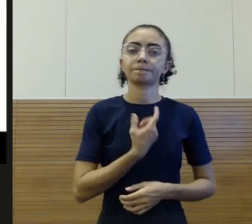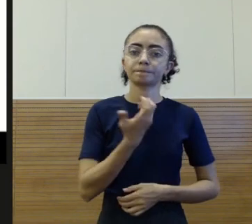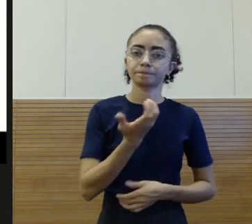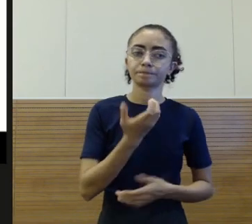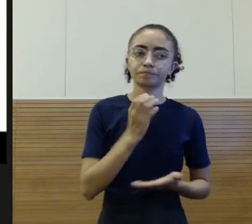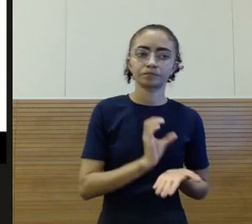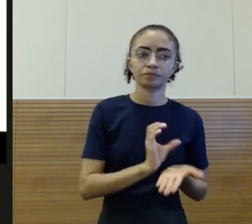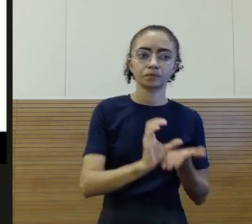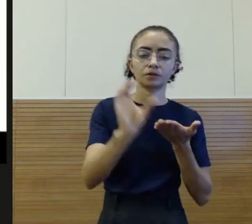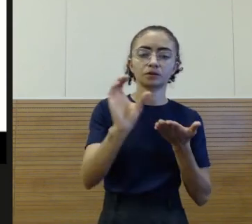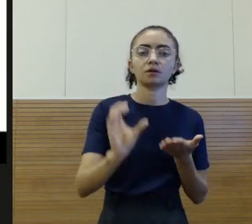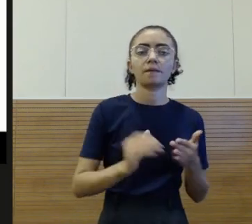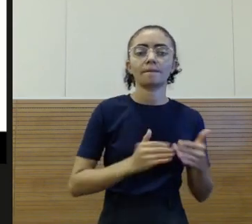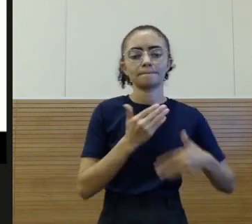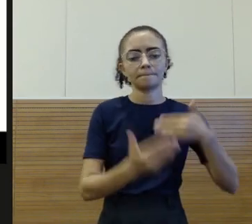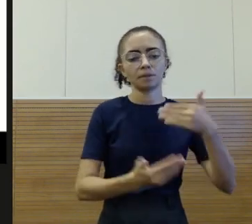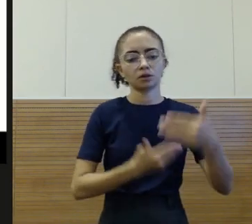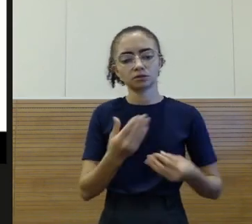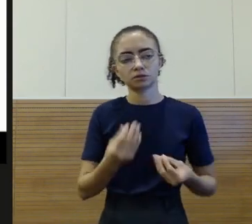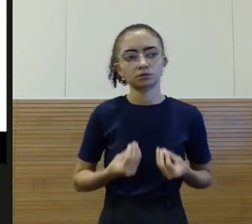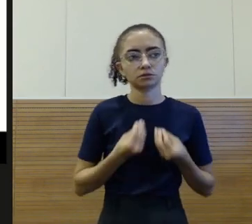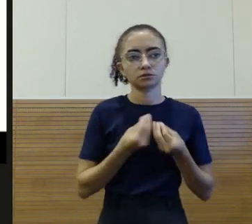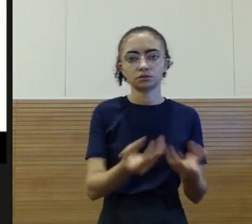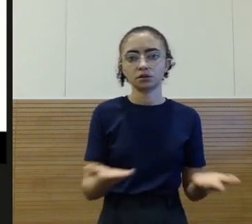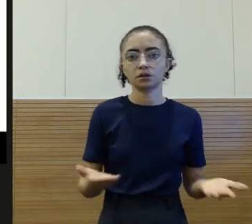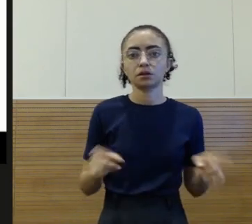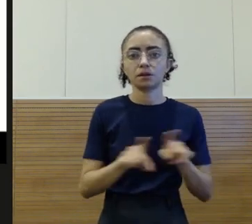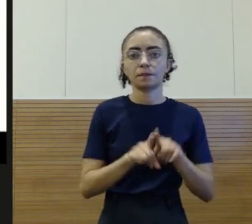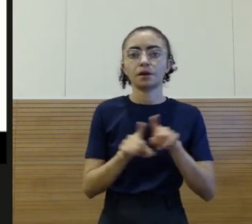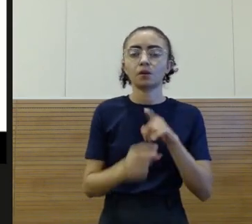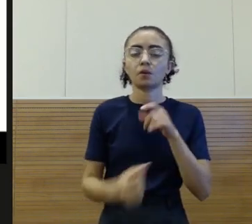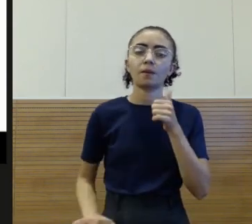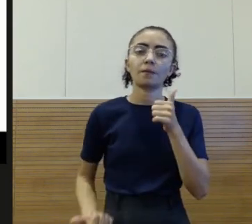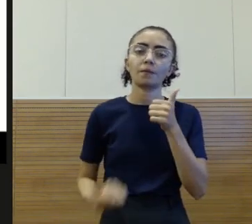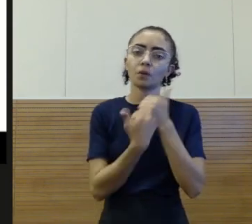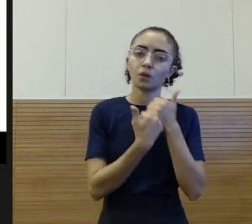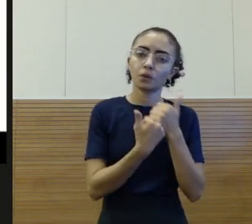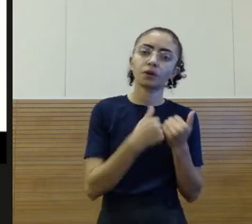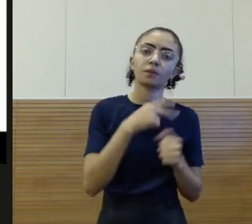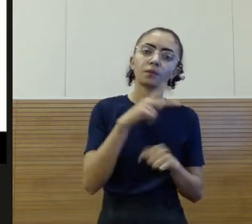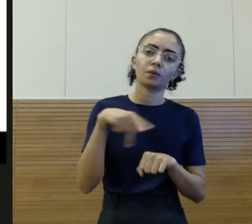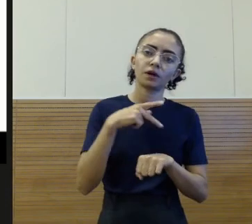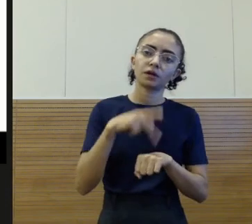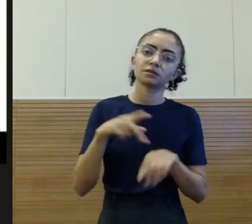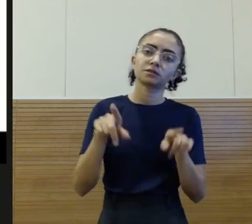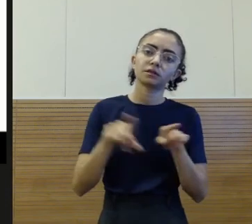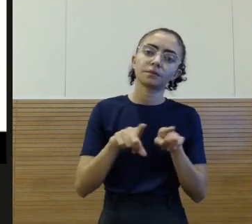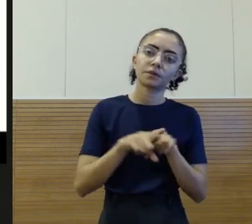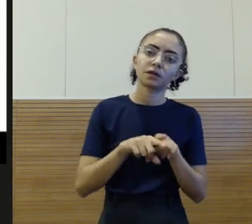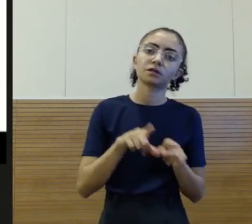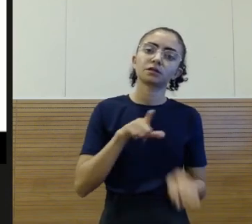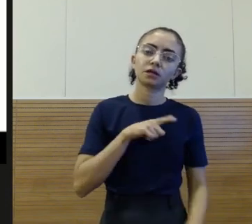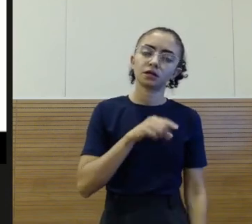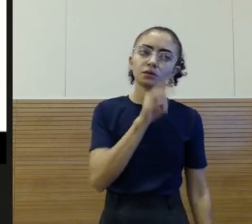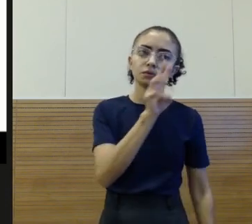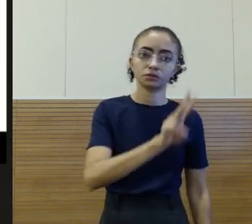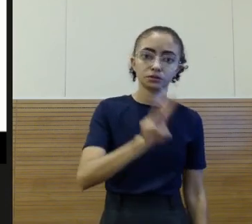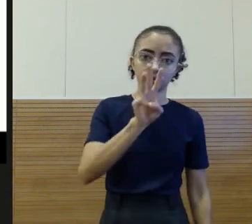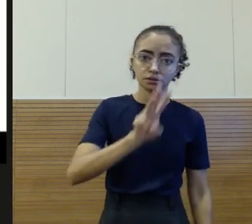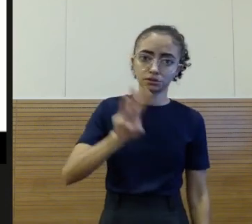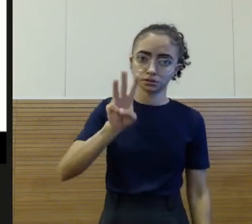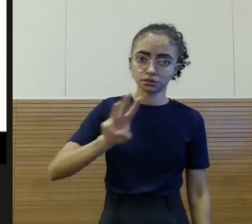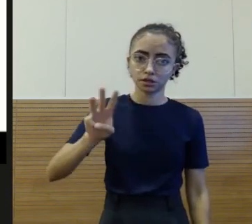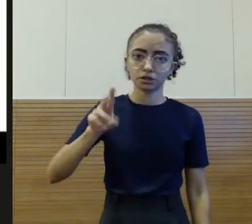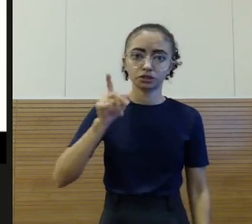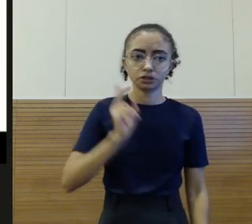Também essa assistência técnica que damos para os países e a página da internet, que tem múltiplos usos e nos mantém